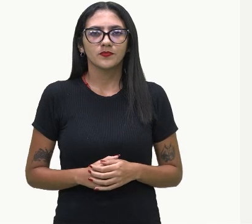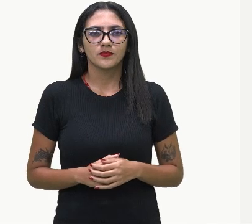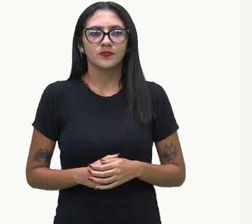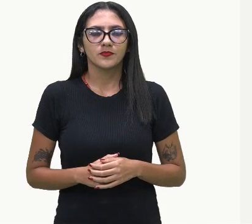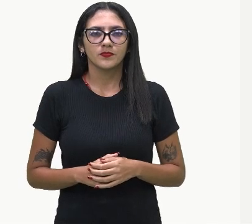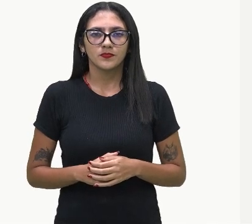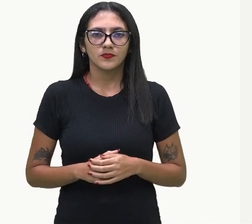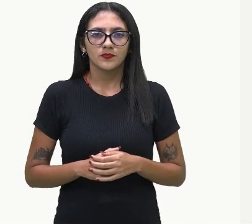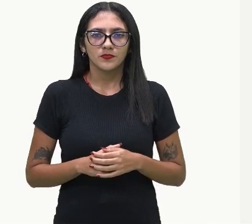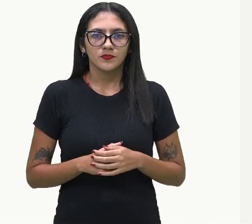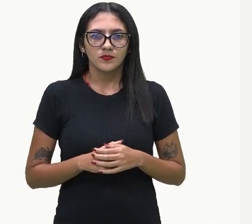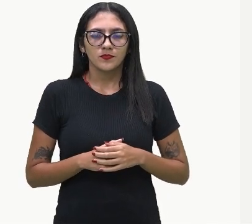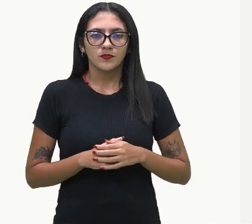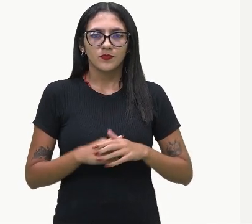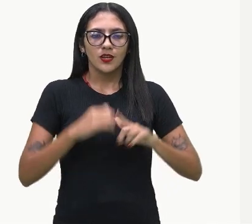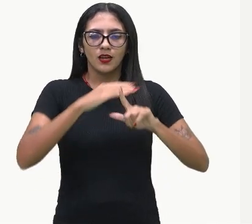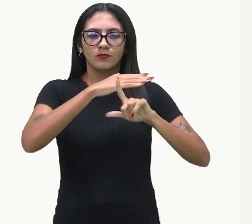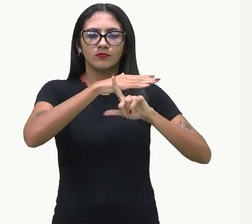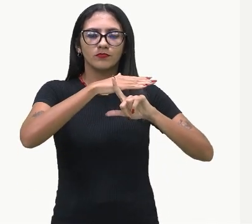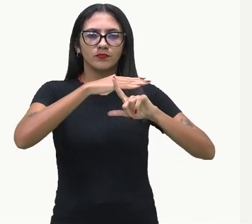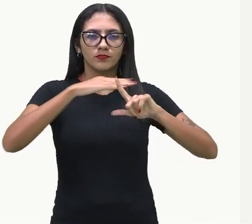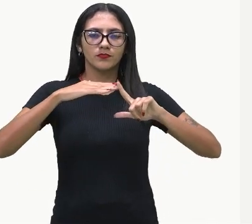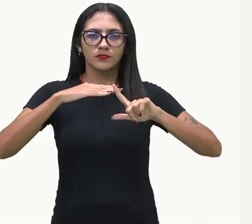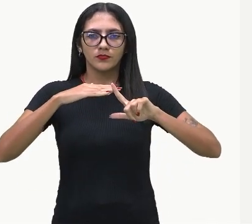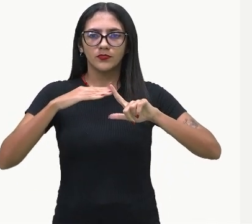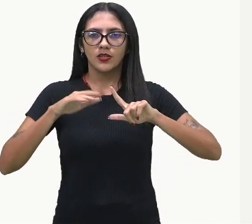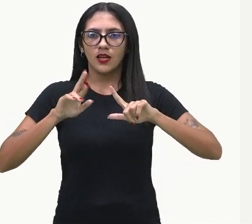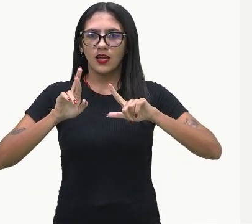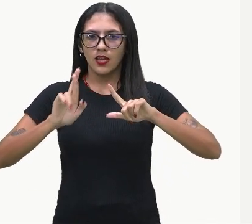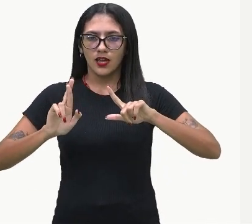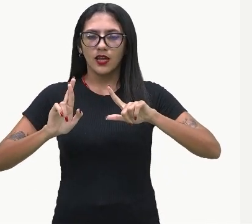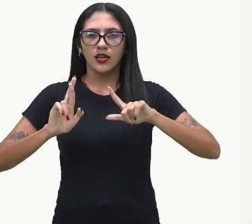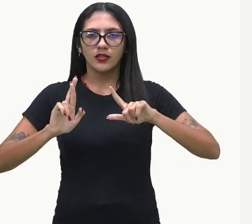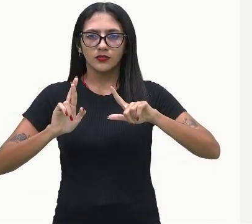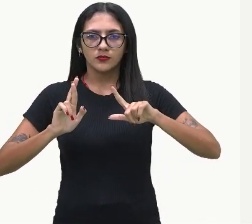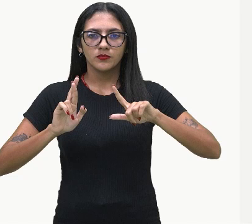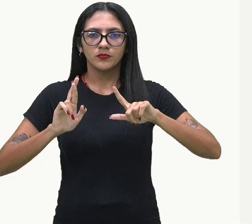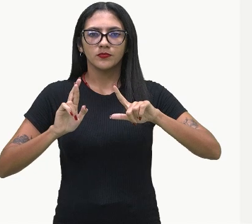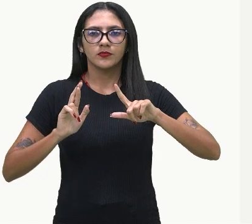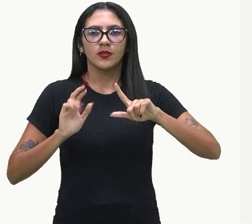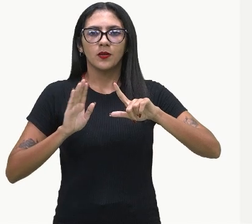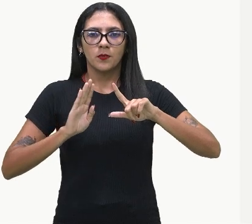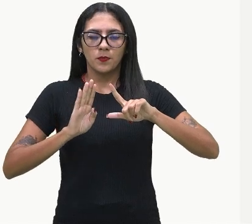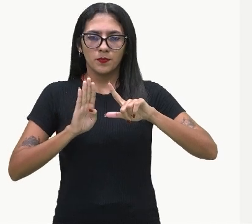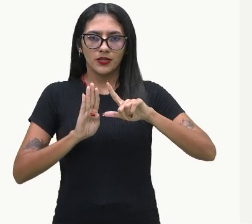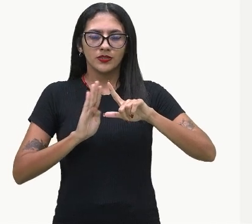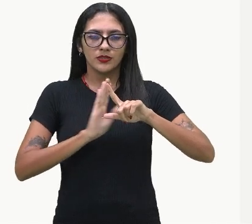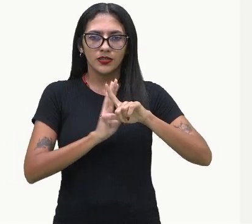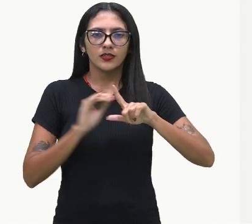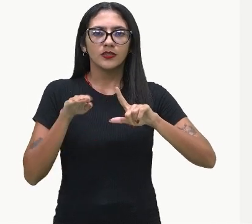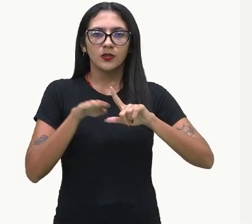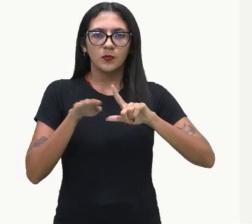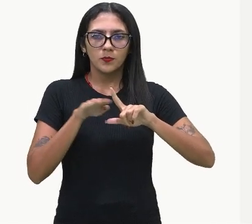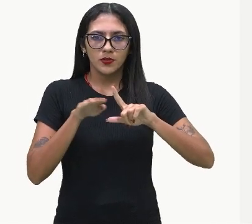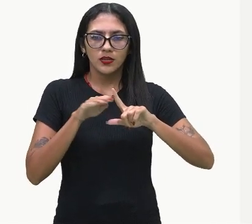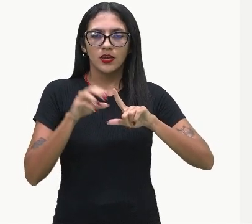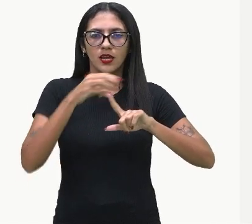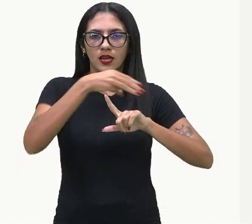Assim, a reta R corta os lados AB e AC nos pontos M e N. Então, aqui